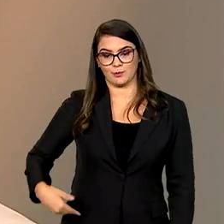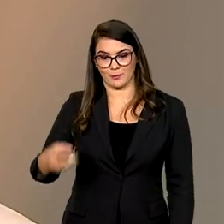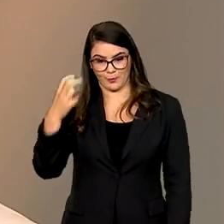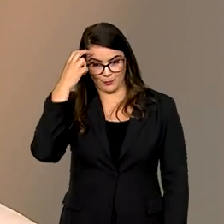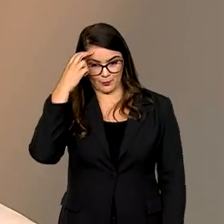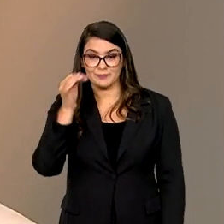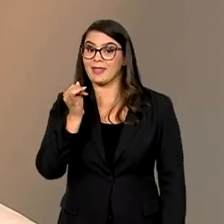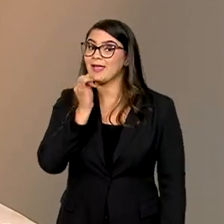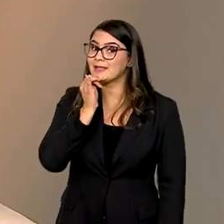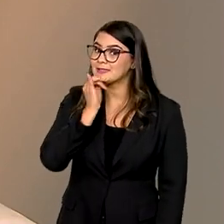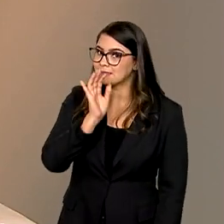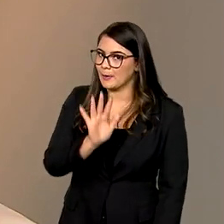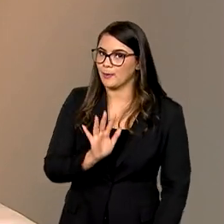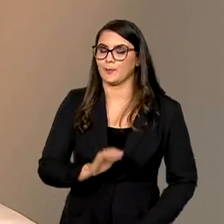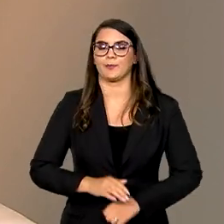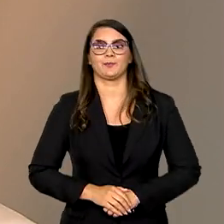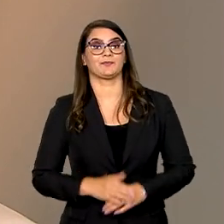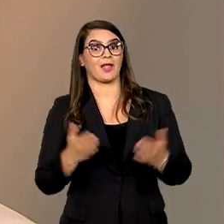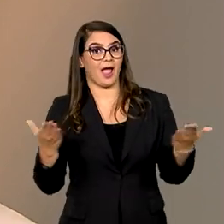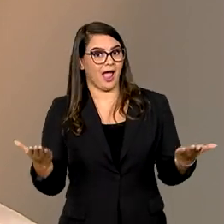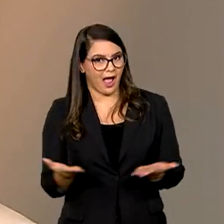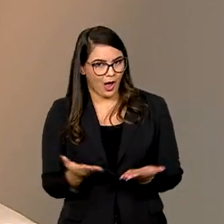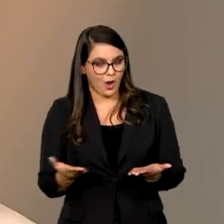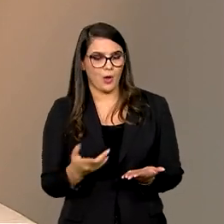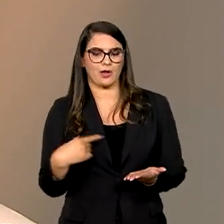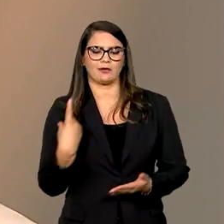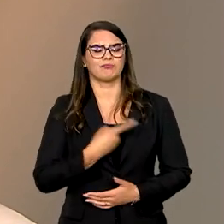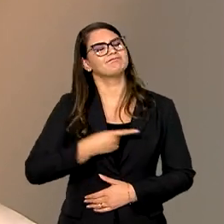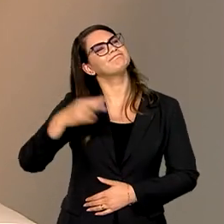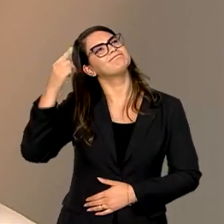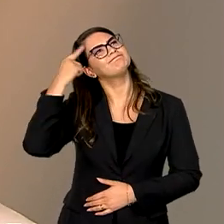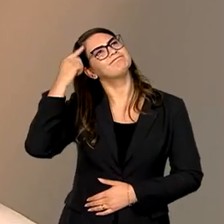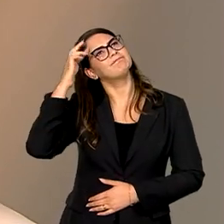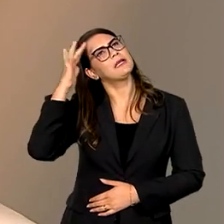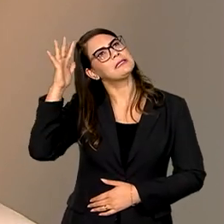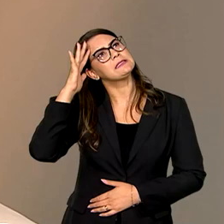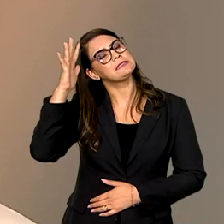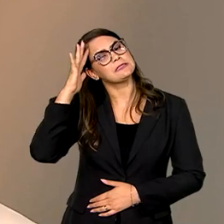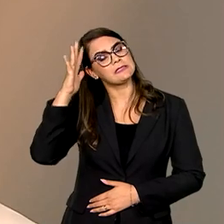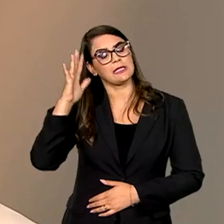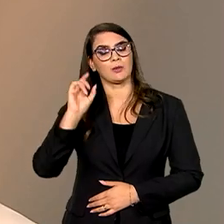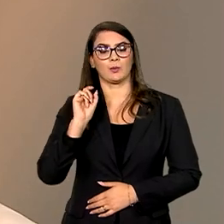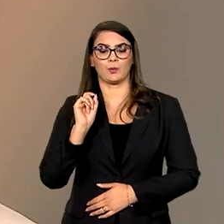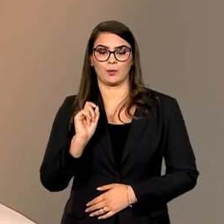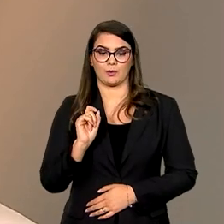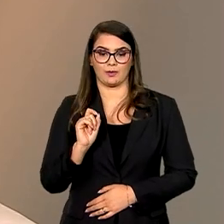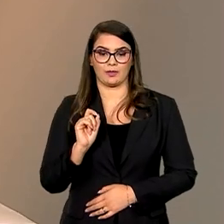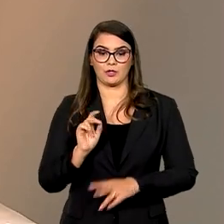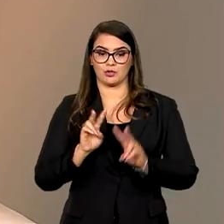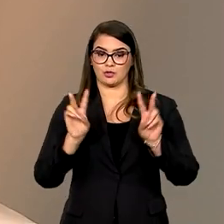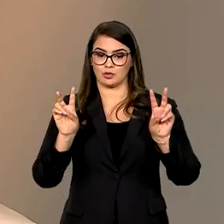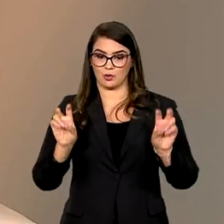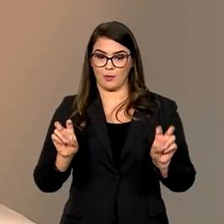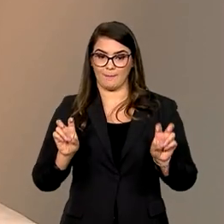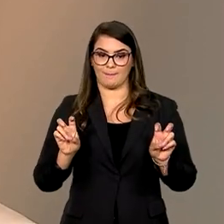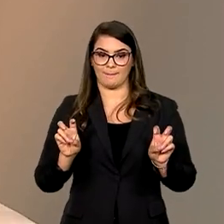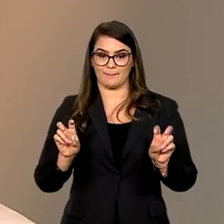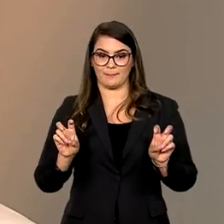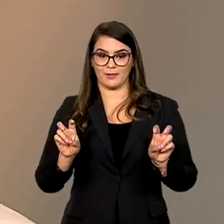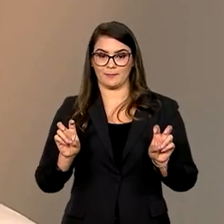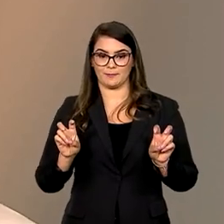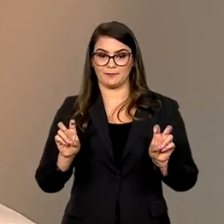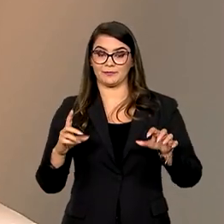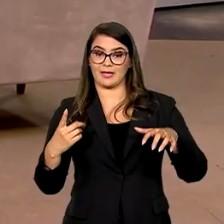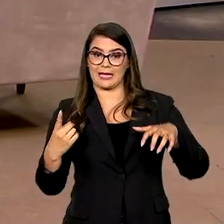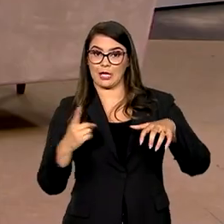Vamos para um exemplo concreto. Agora mesmo a gente está refletindo, o país inteiro em escuta, sobre a questão dos